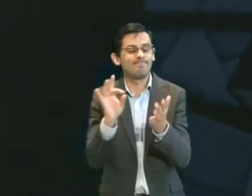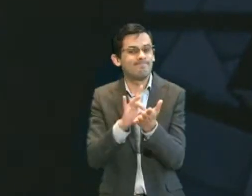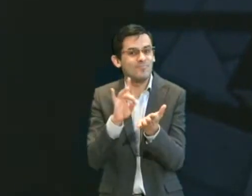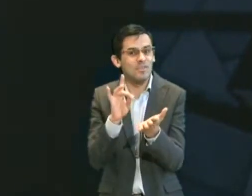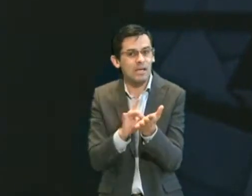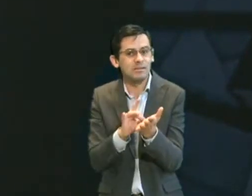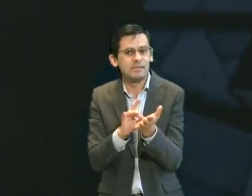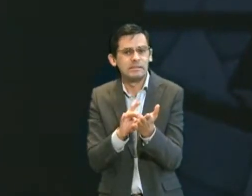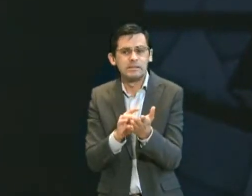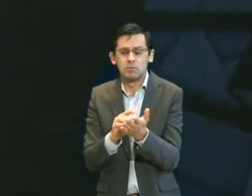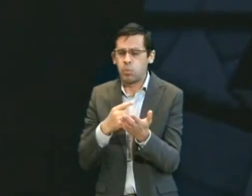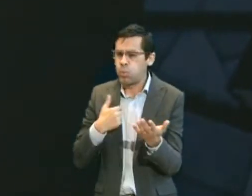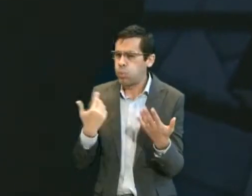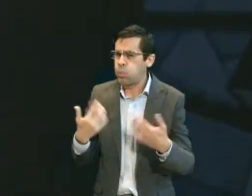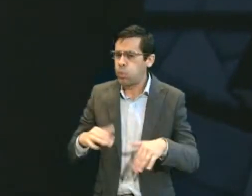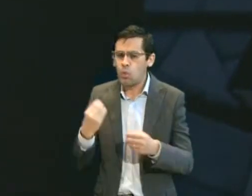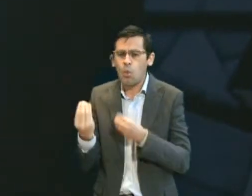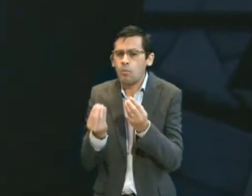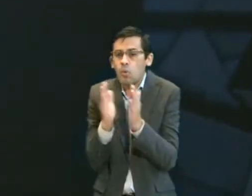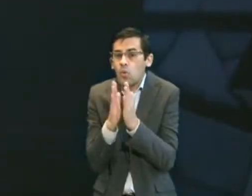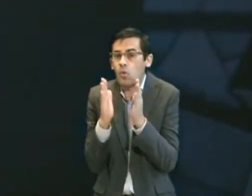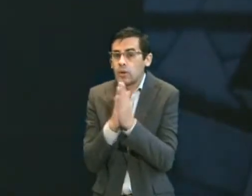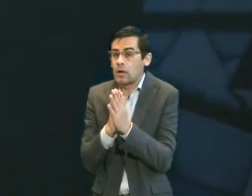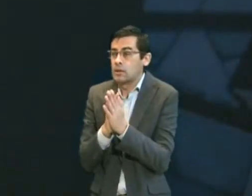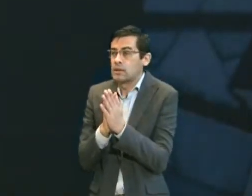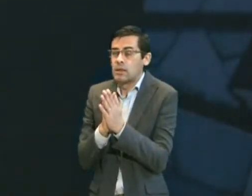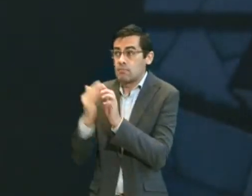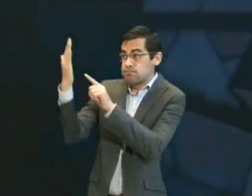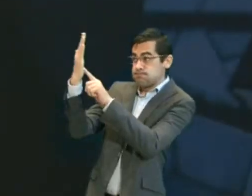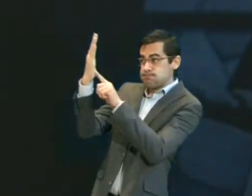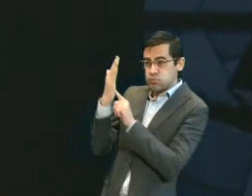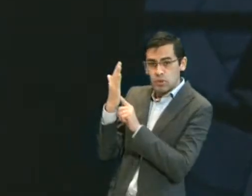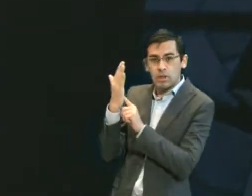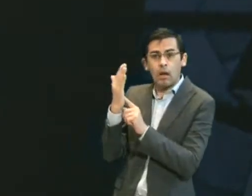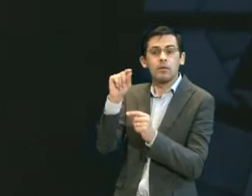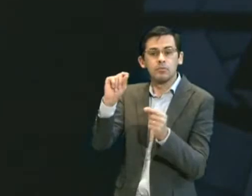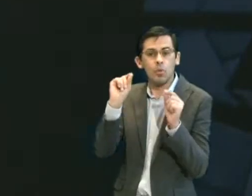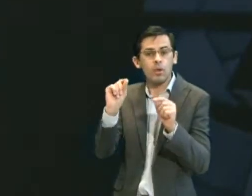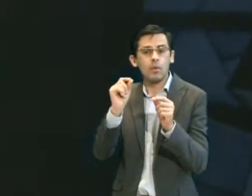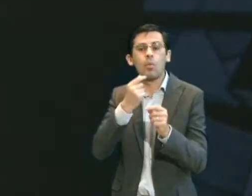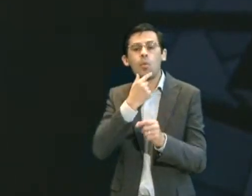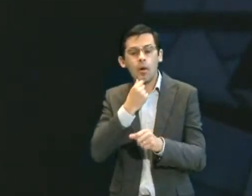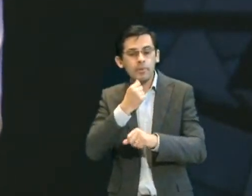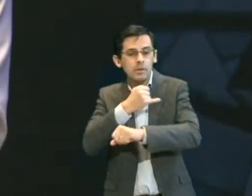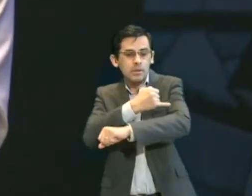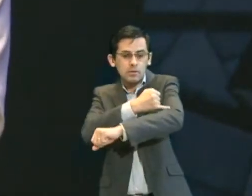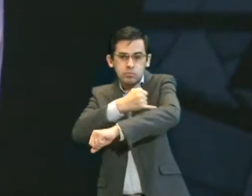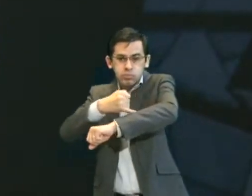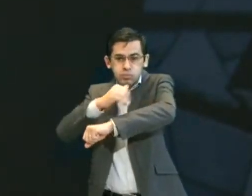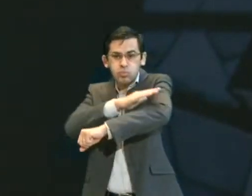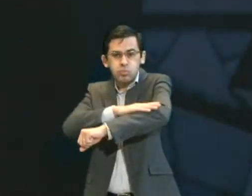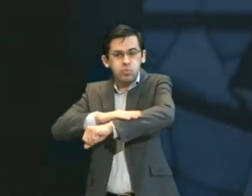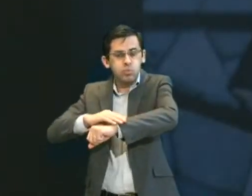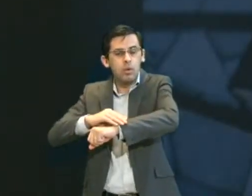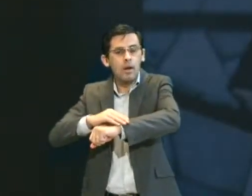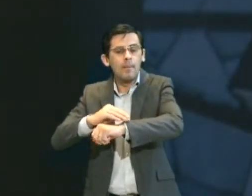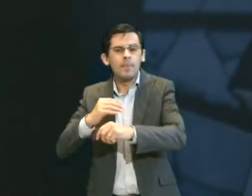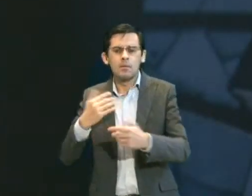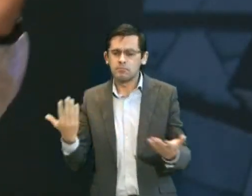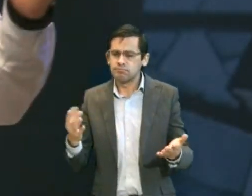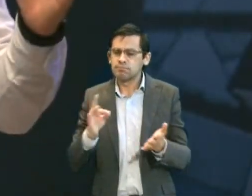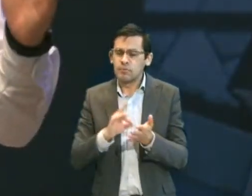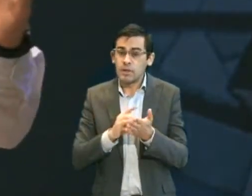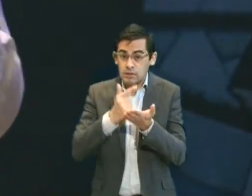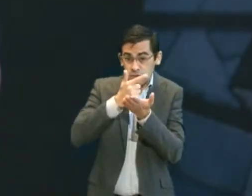esta bênção. Mas como é que essa revelação chegou para Jacó? É muito interessante porque